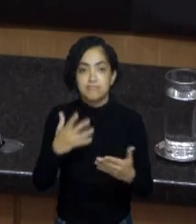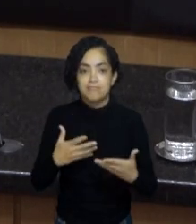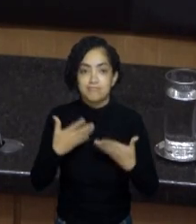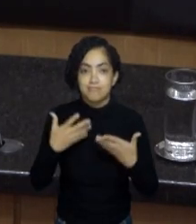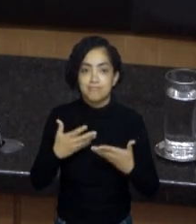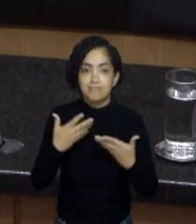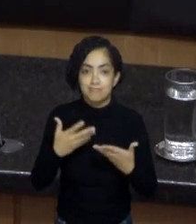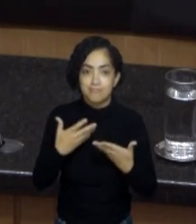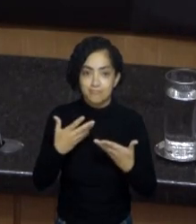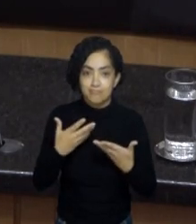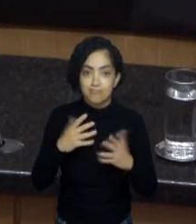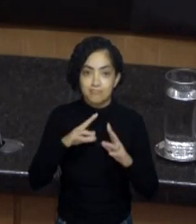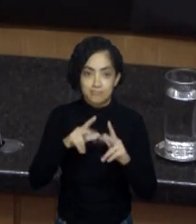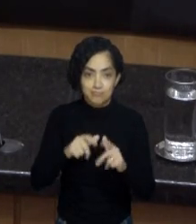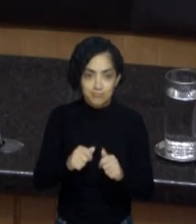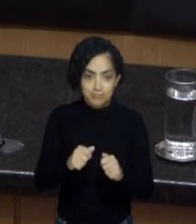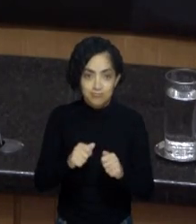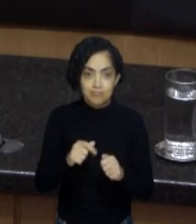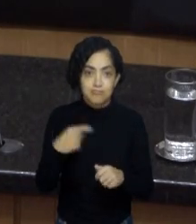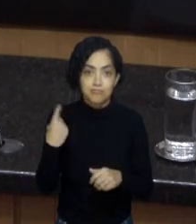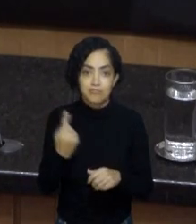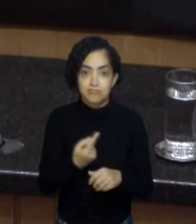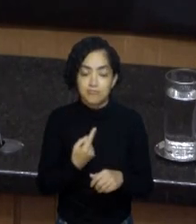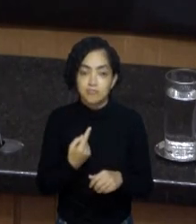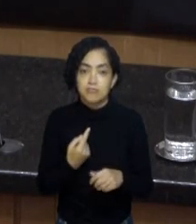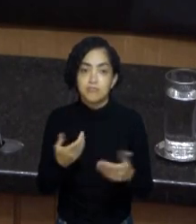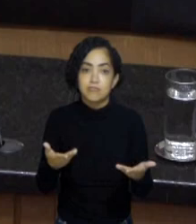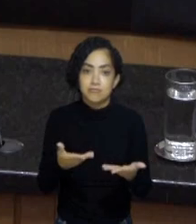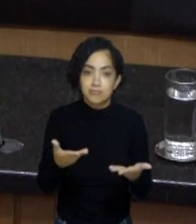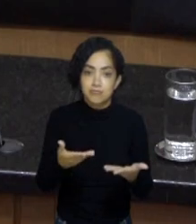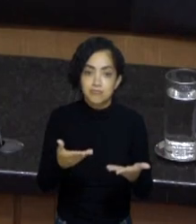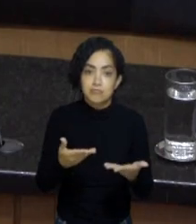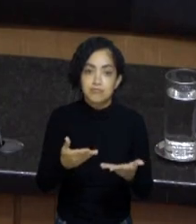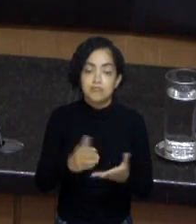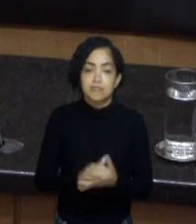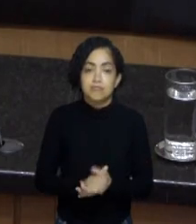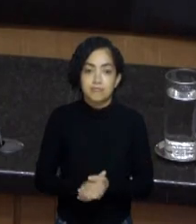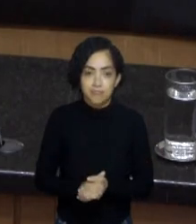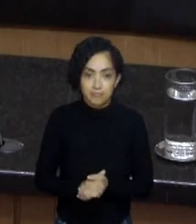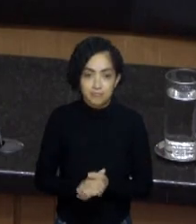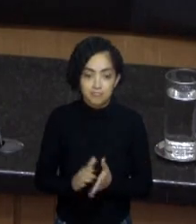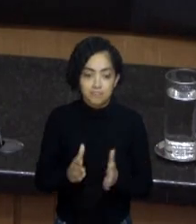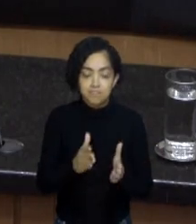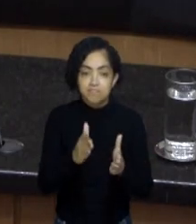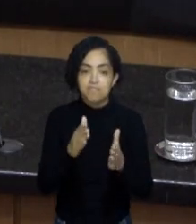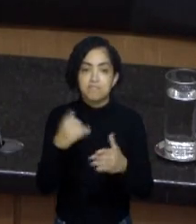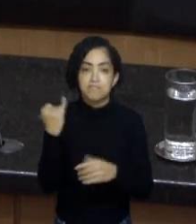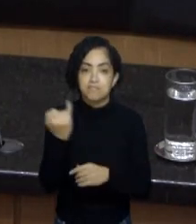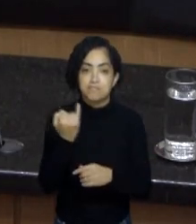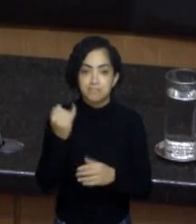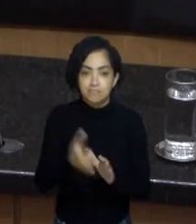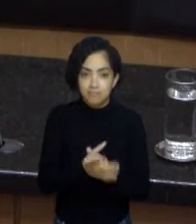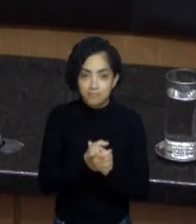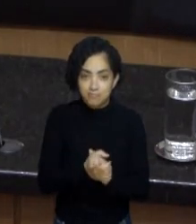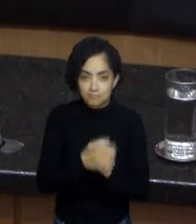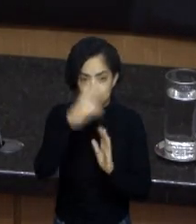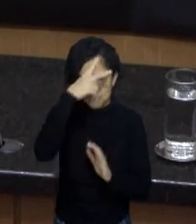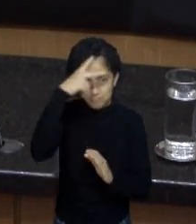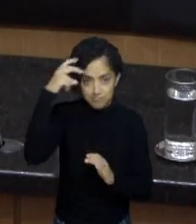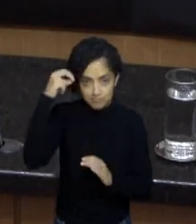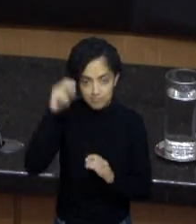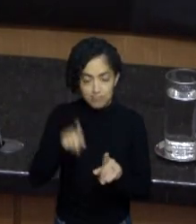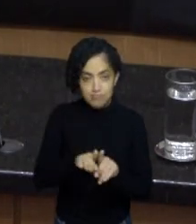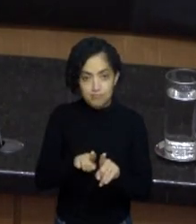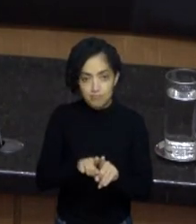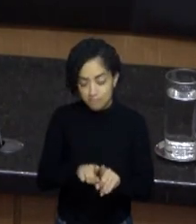Mário, certamente está aqui entre nós, nos iluminando nessa jornada tão importante. Cumprimentar os prefeitos Topázio